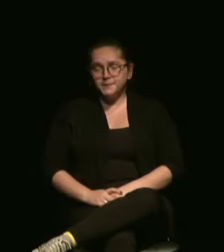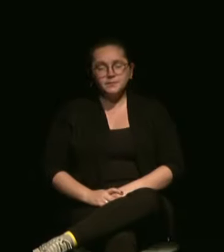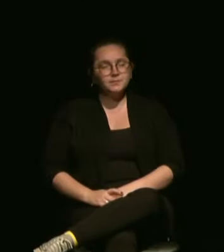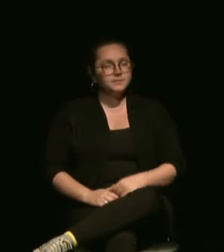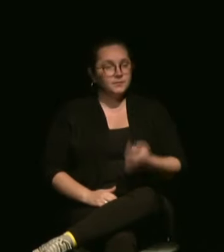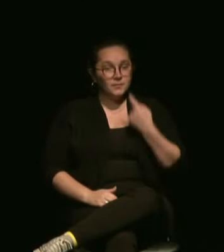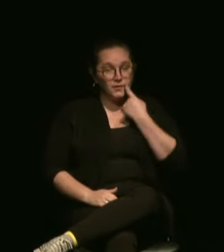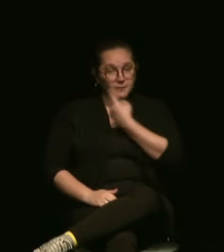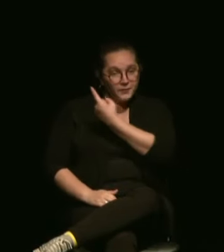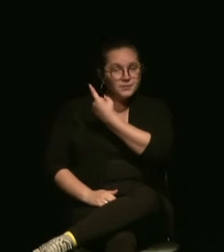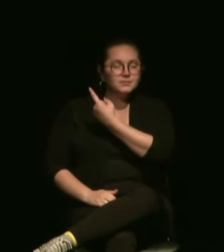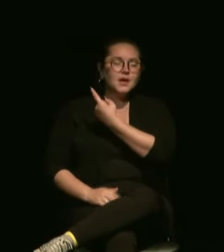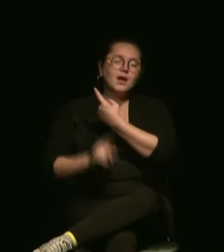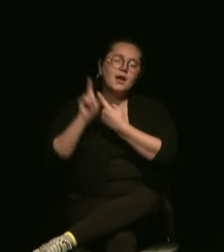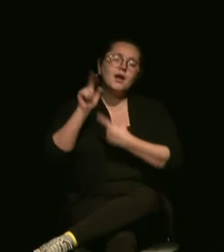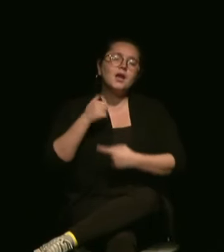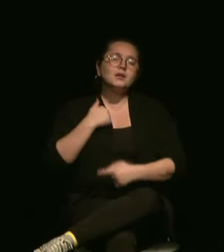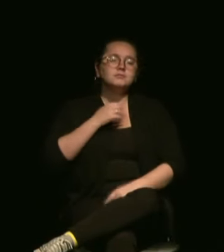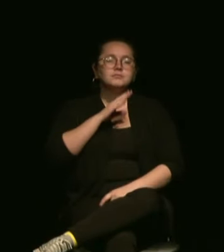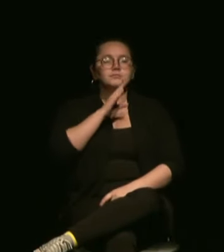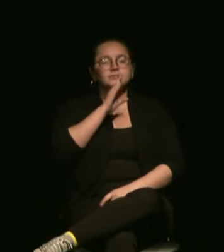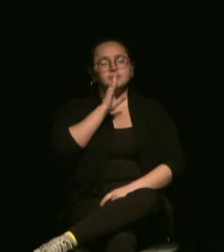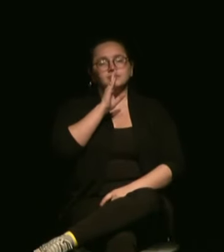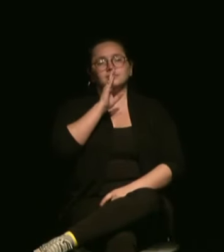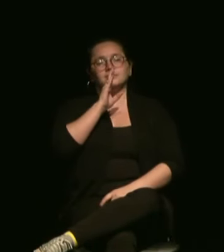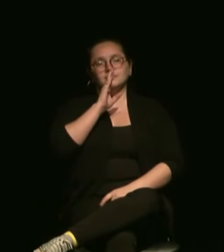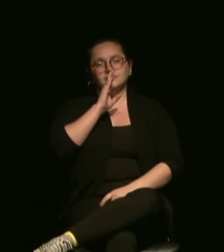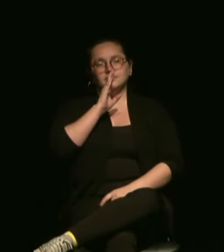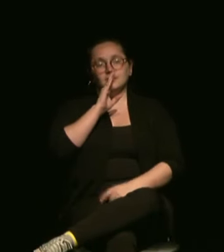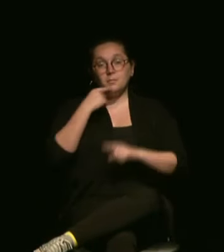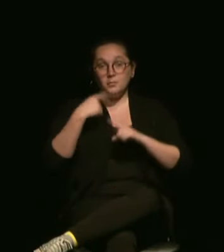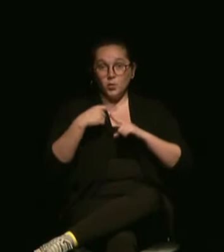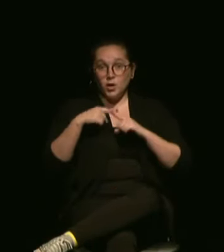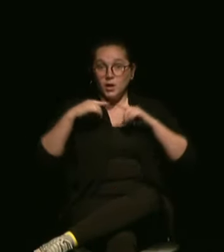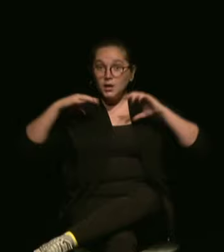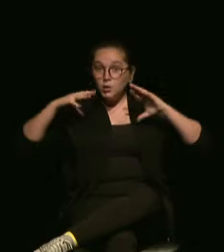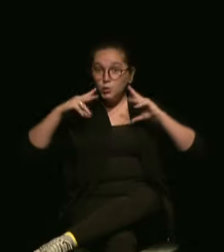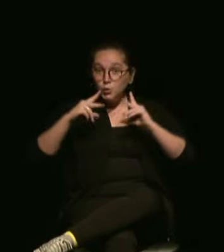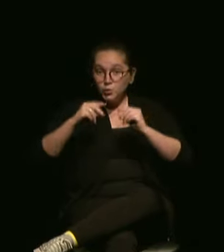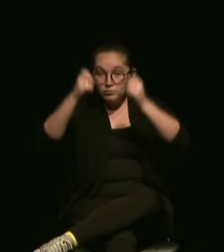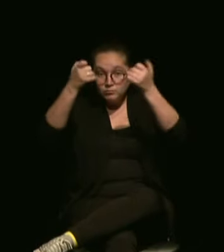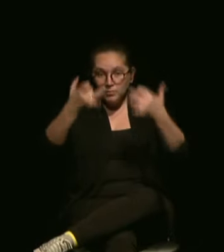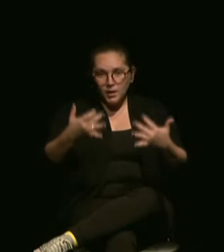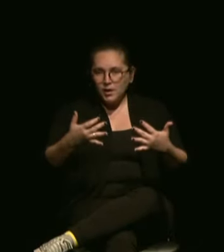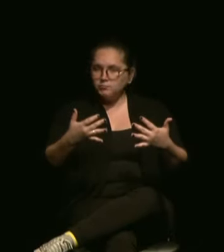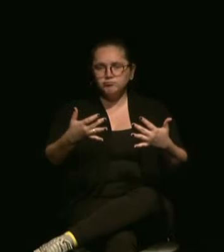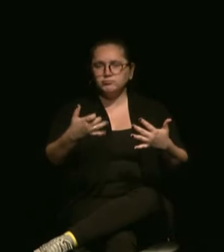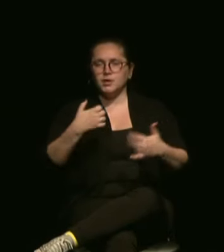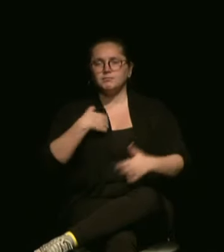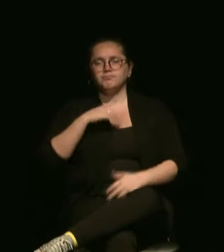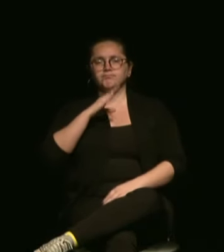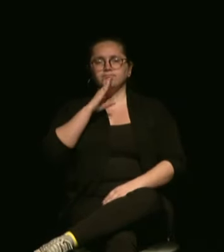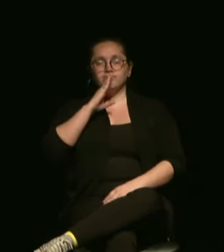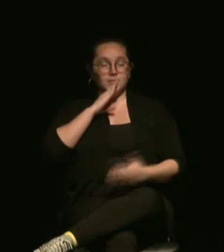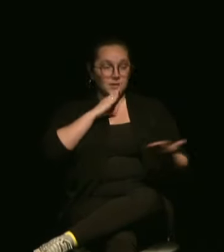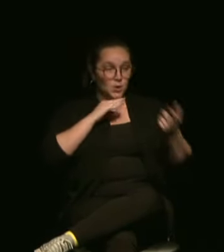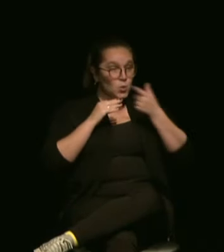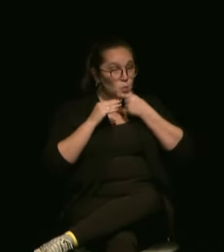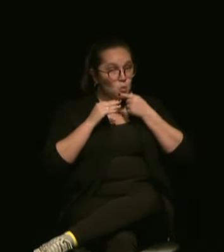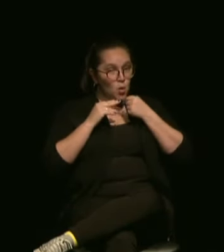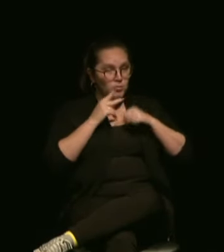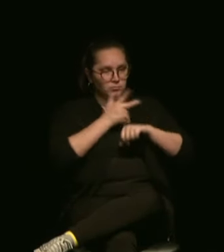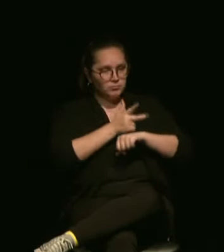Que é o silêncio, né? Que é nem tudo pode ser dito e o Coutinho respeita o fato de que nem tudo pode ser